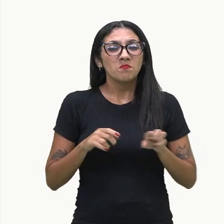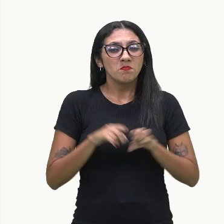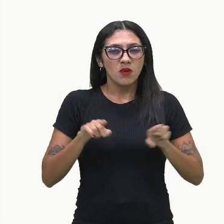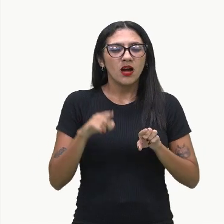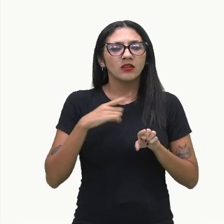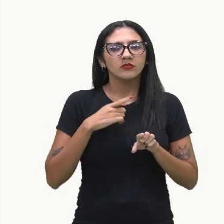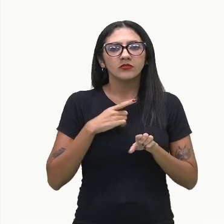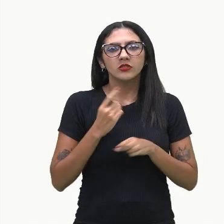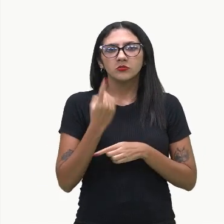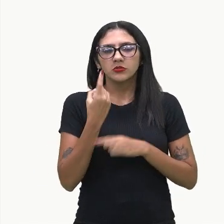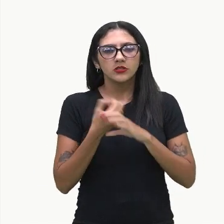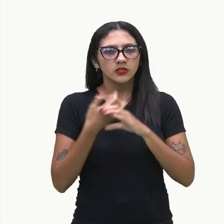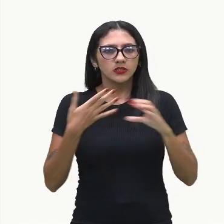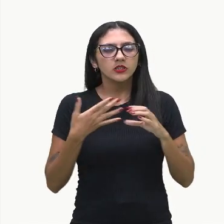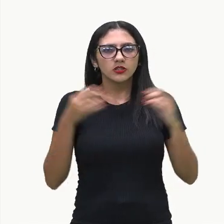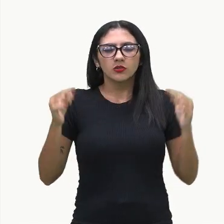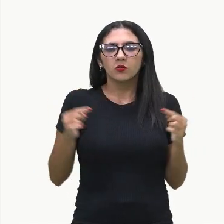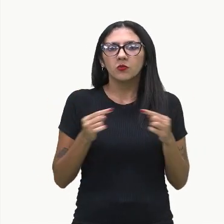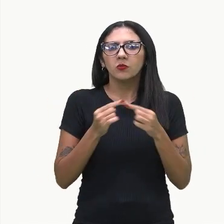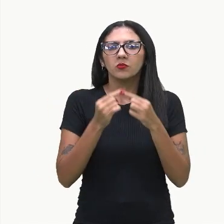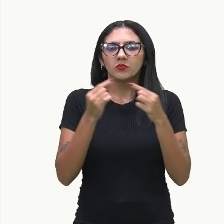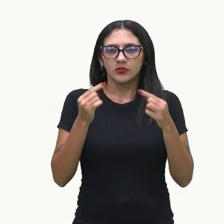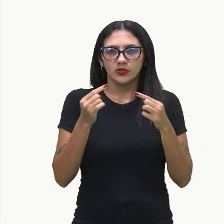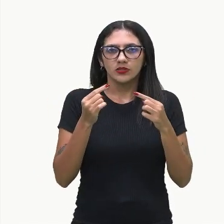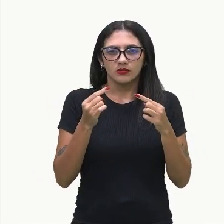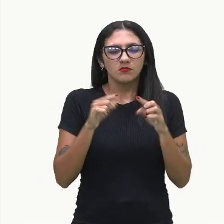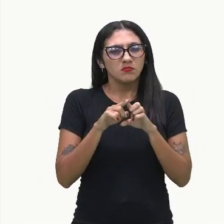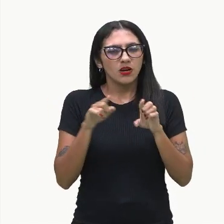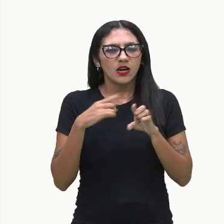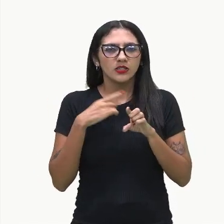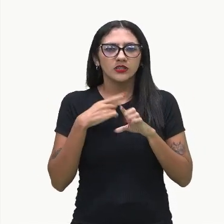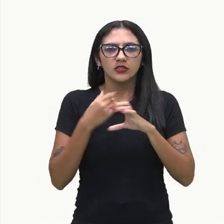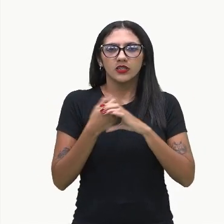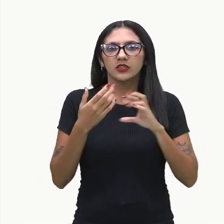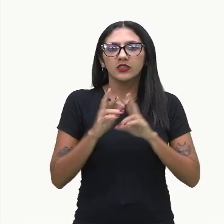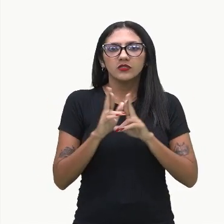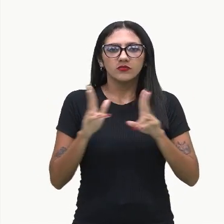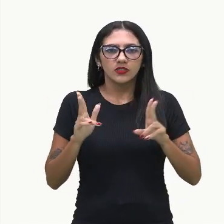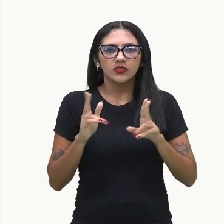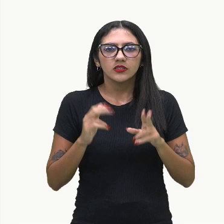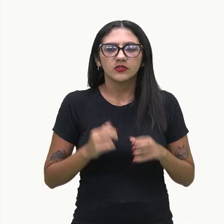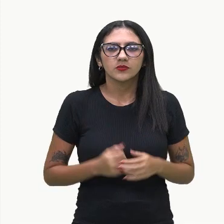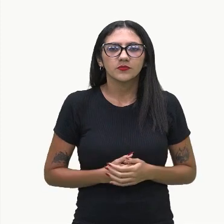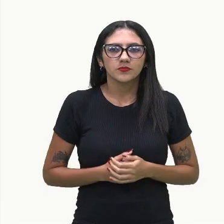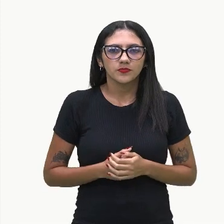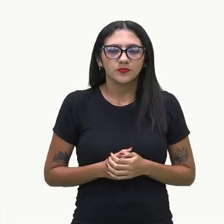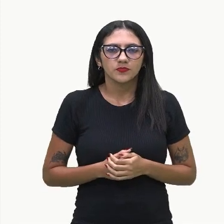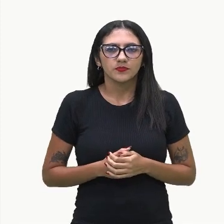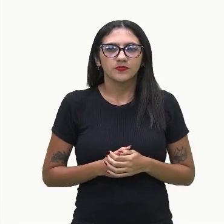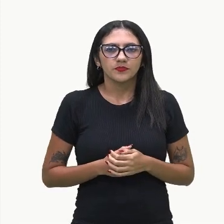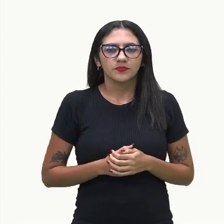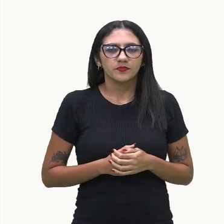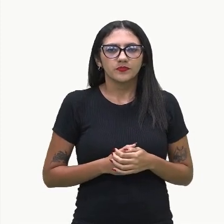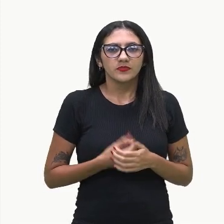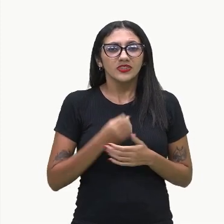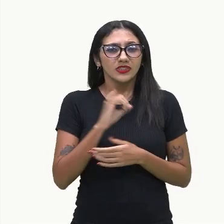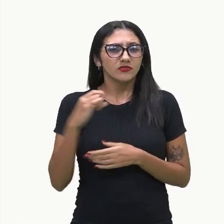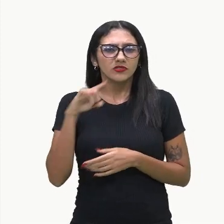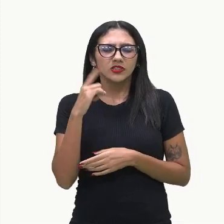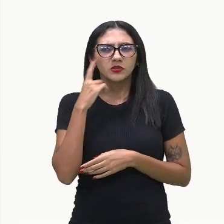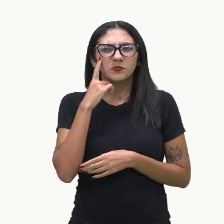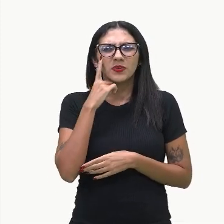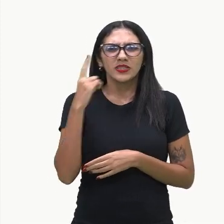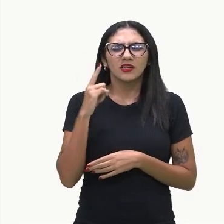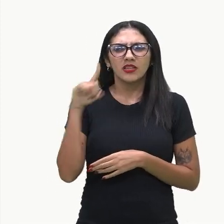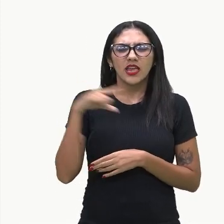que faz com que eles sejam diferentes aí, ó, de ângulos correspondentes, caso você tenha pensado em